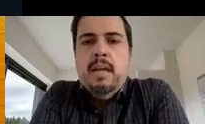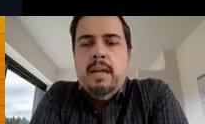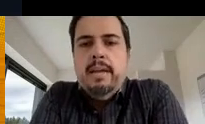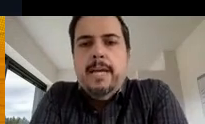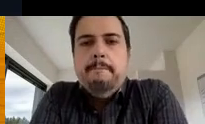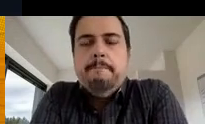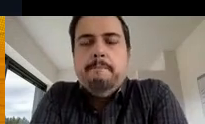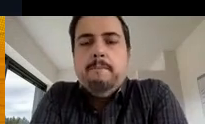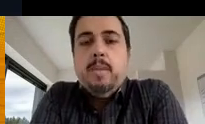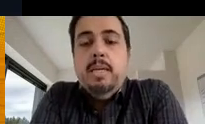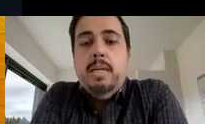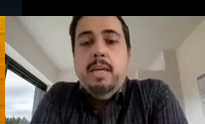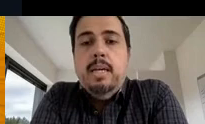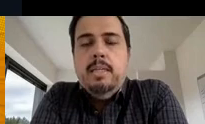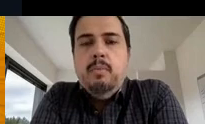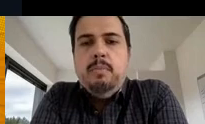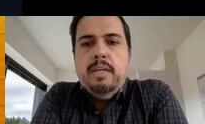de péssima.